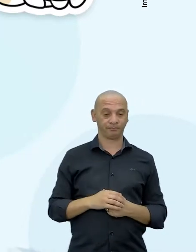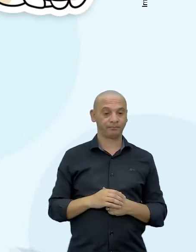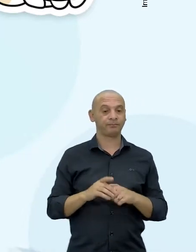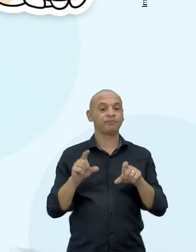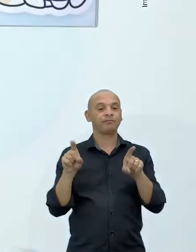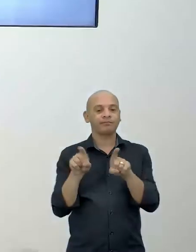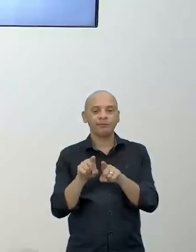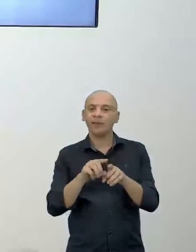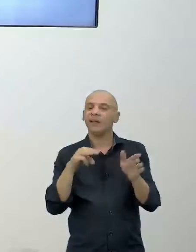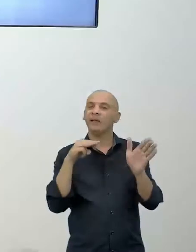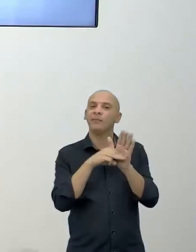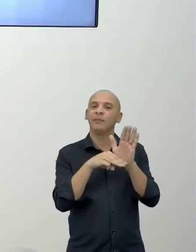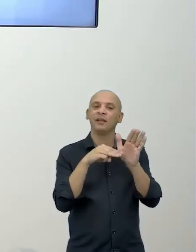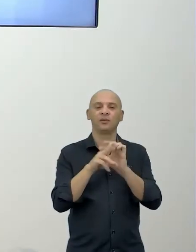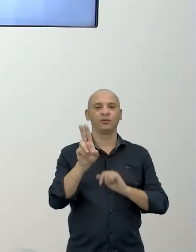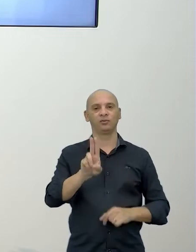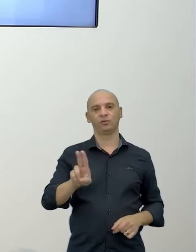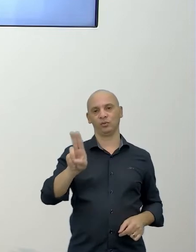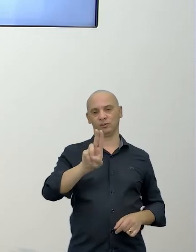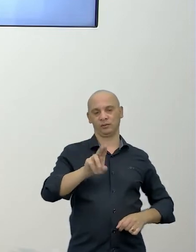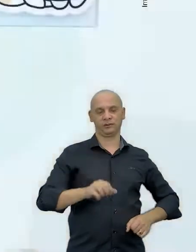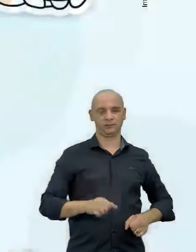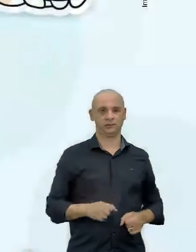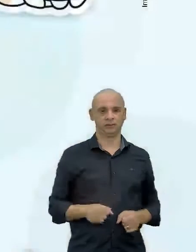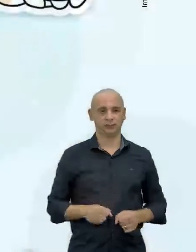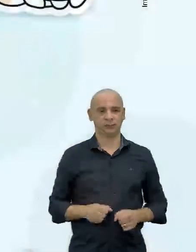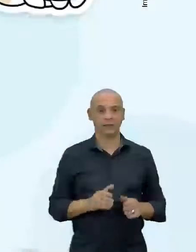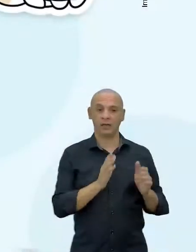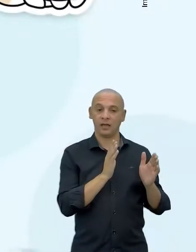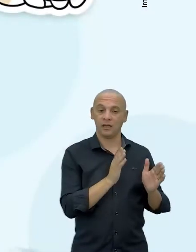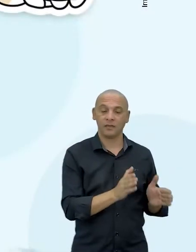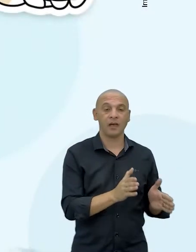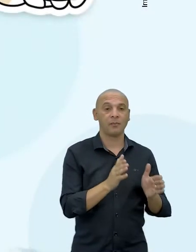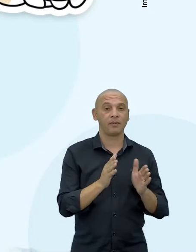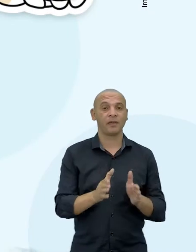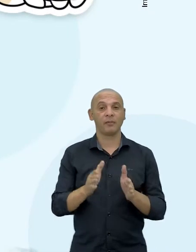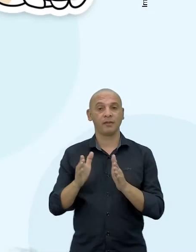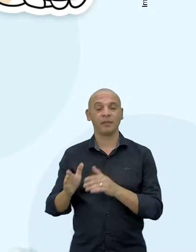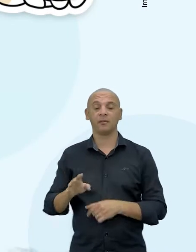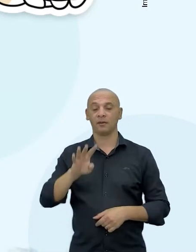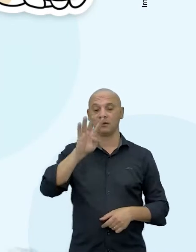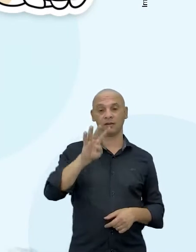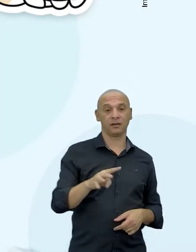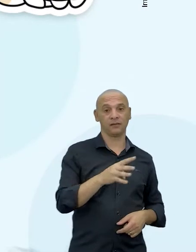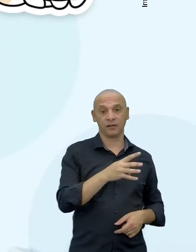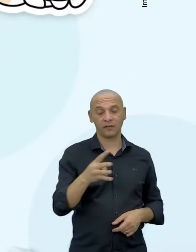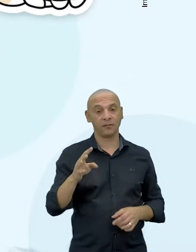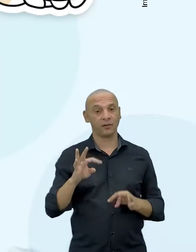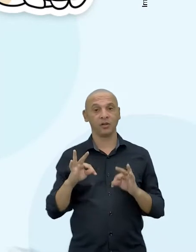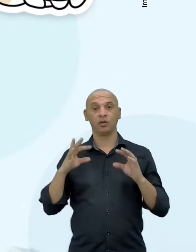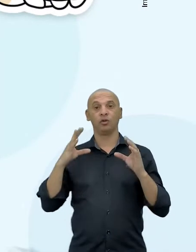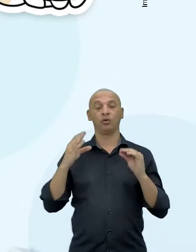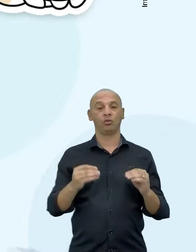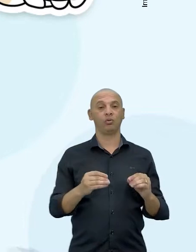para cada pessoa. Aí, o objetivo, quem vai definir é você. E, além disso, né, um método que você vai